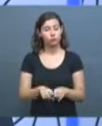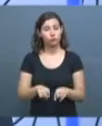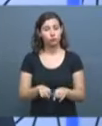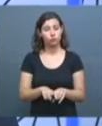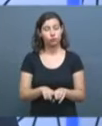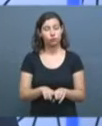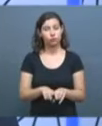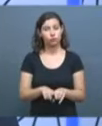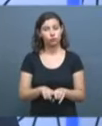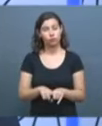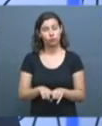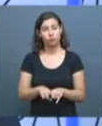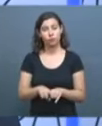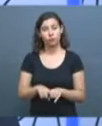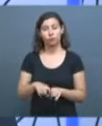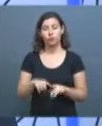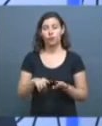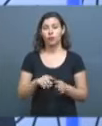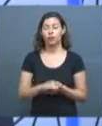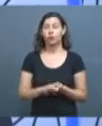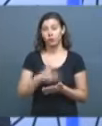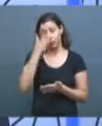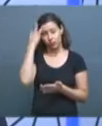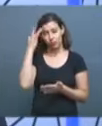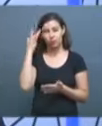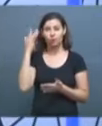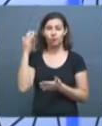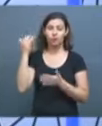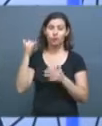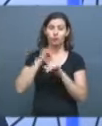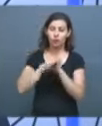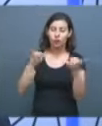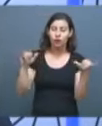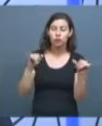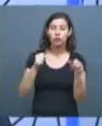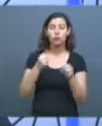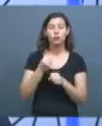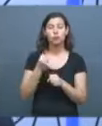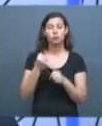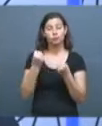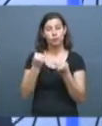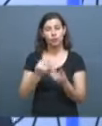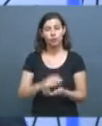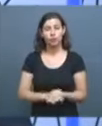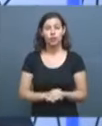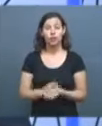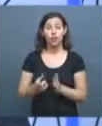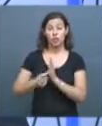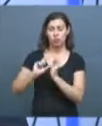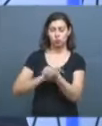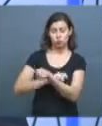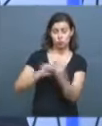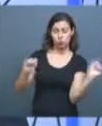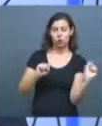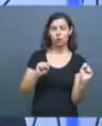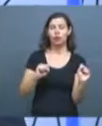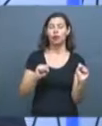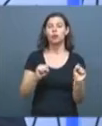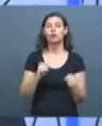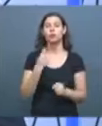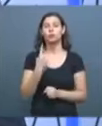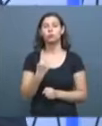até conhecido em ditados populares, na hora que você não sabe o que fazer, conte pelo menos até 10. E isso calha, né? Calhar com que você